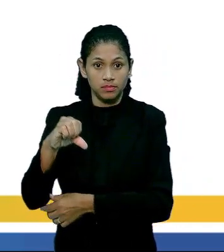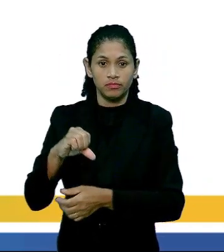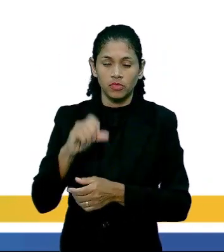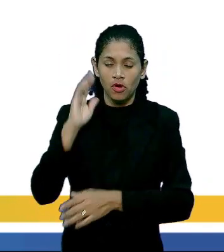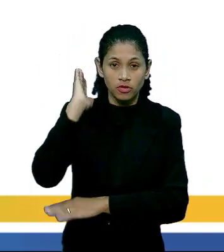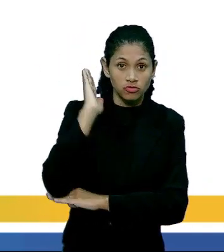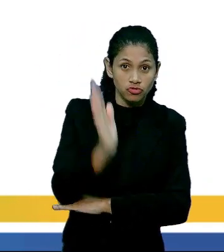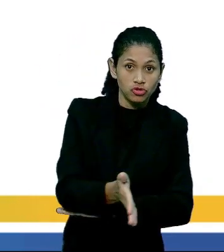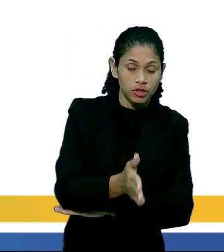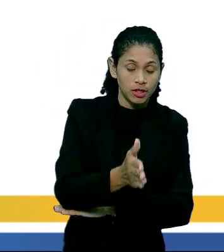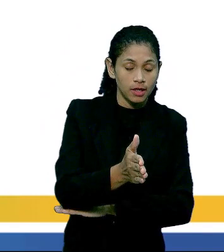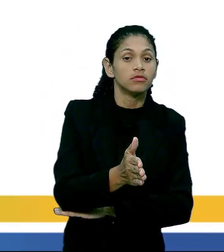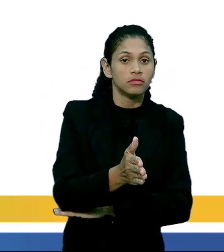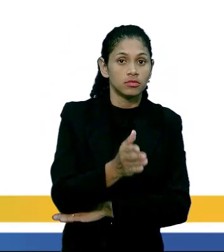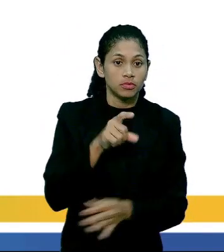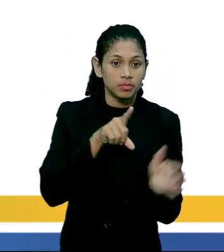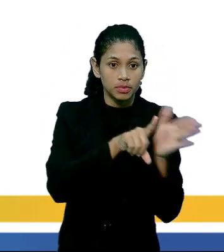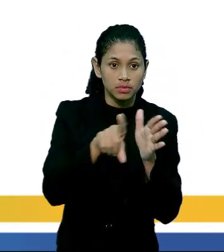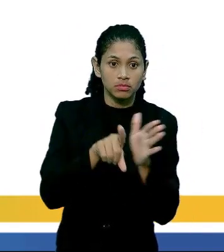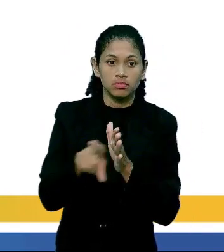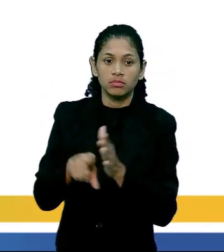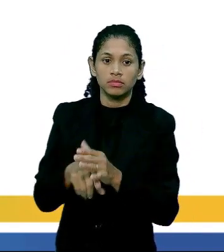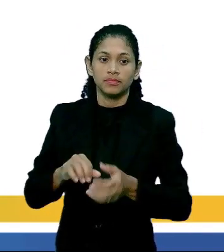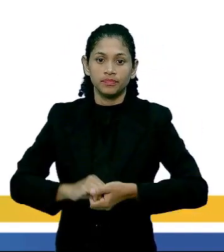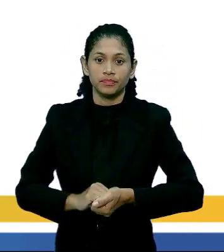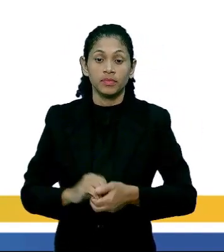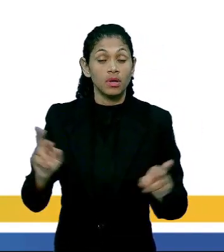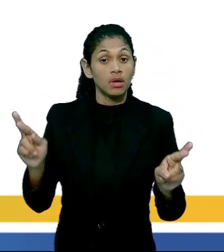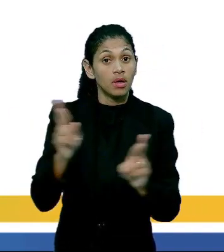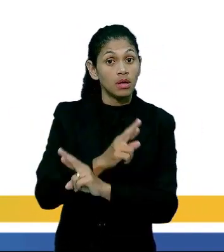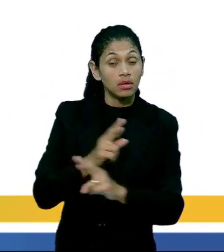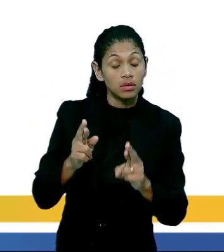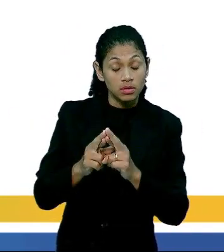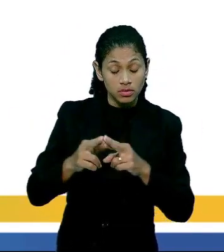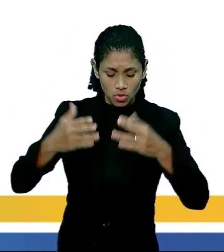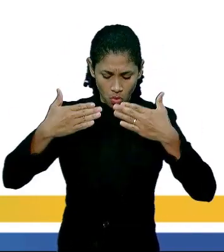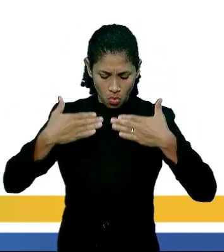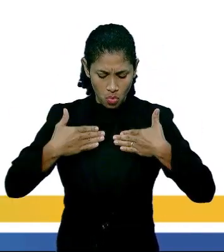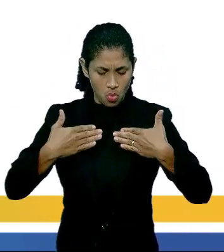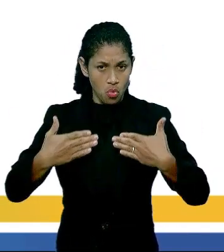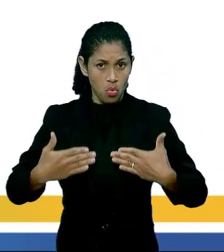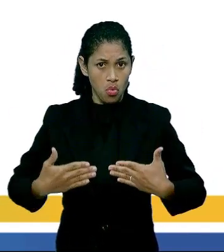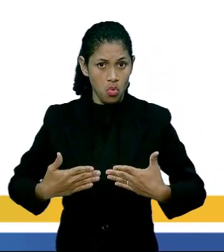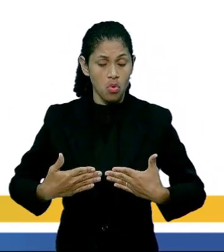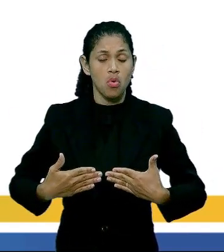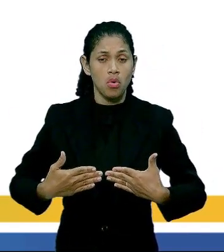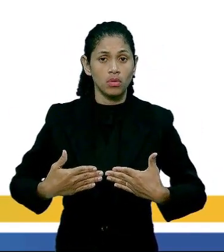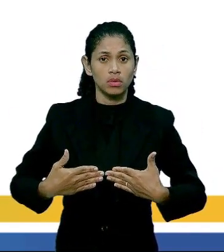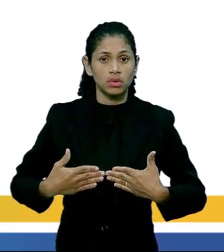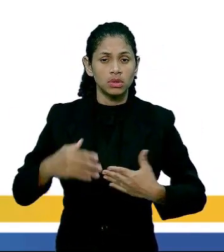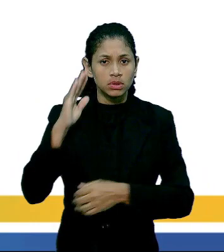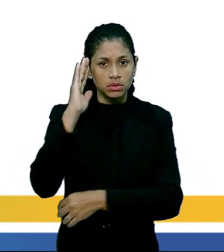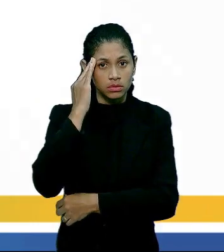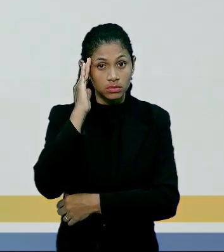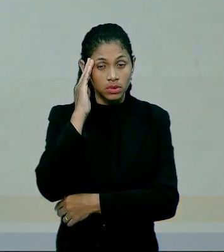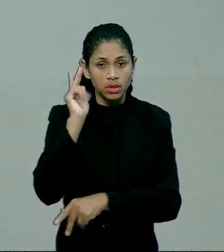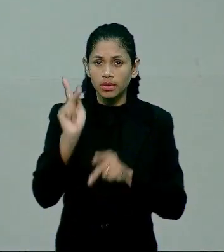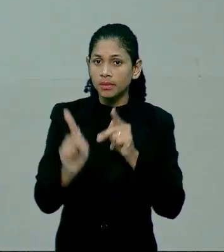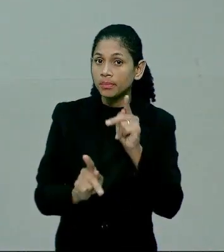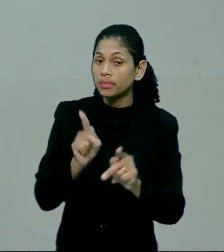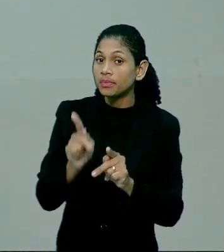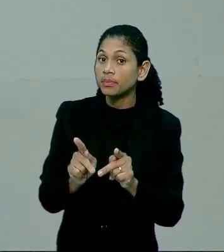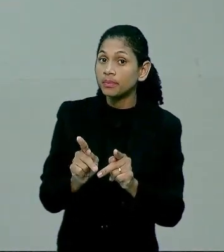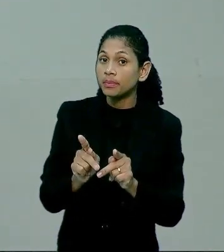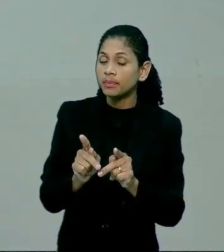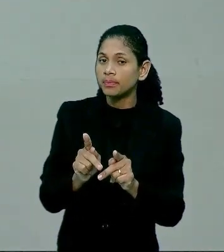para o comando, que em relação a aspectos de padrão corporal dos brasileiros, compreende-se que esta população,